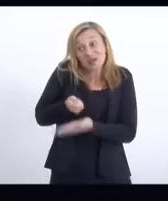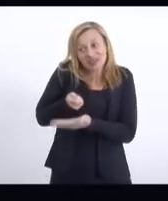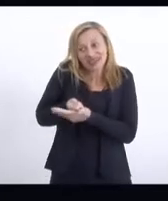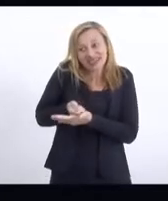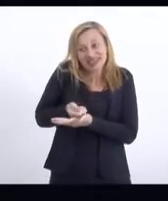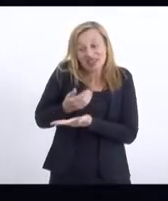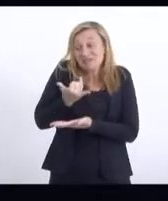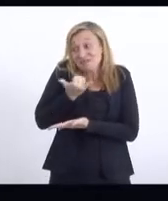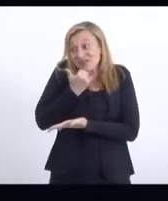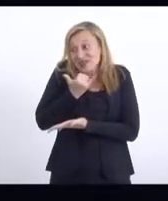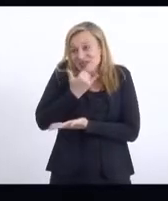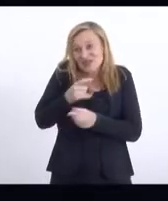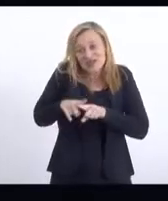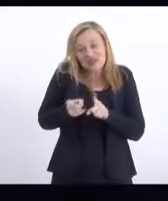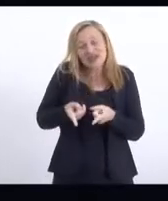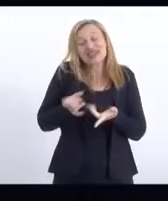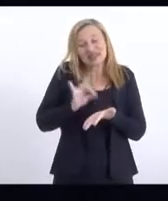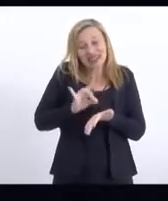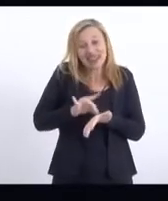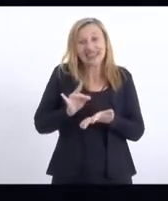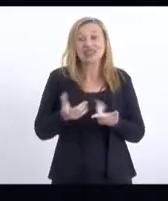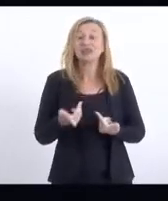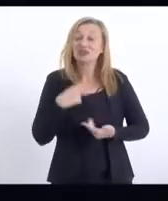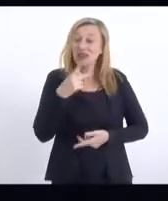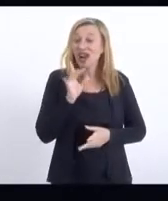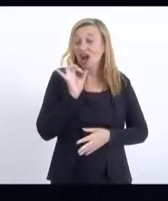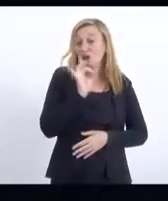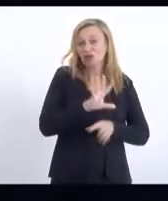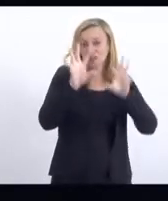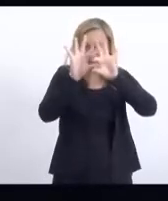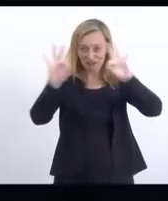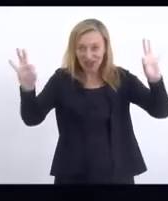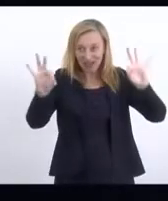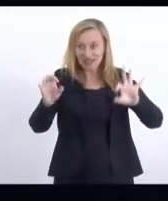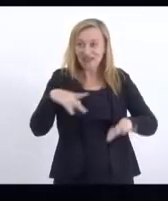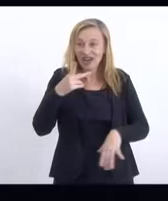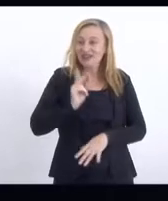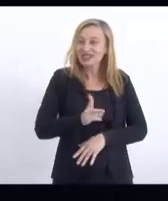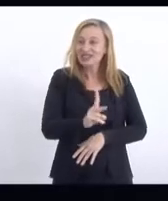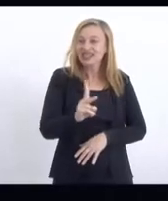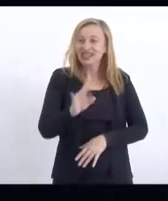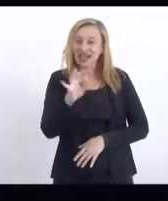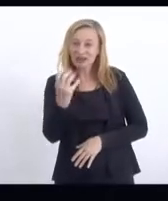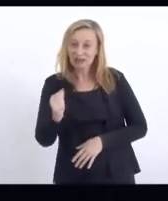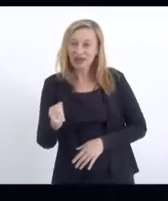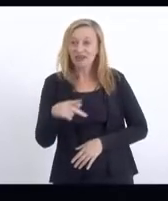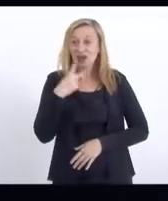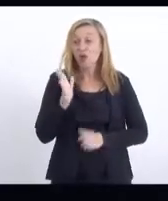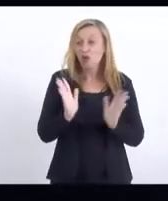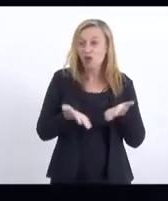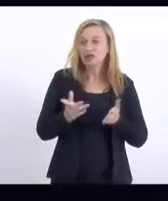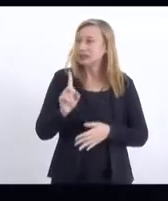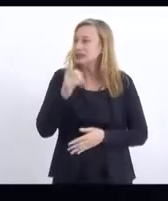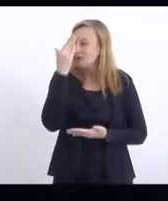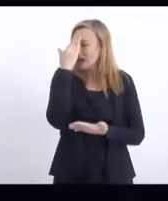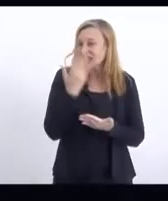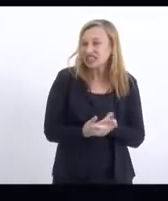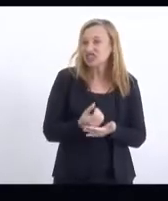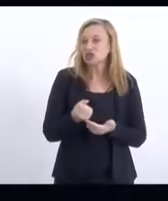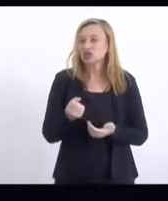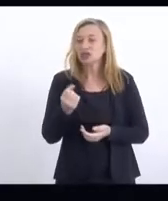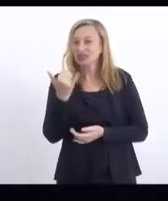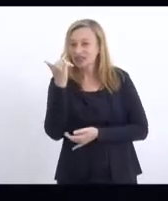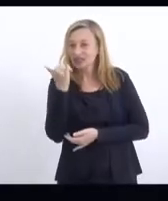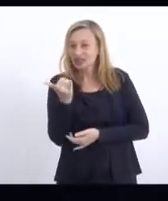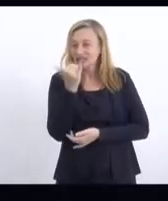Vocês me desculpem, mas é verdade. Vou dizer uma última frase que eu dizia sempre na nossa campanha e digo hoje. Não acredito em azar, não acredito